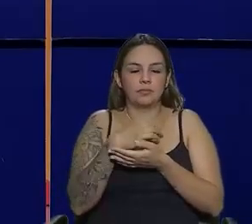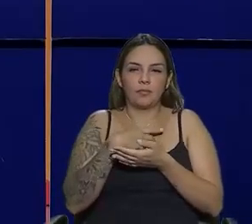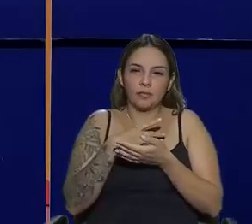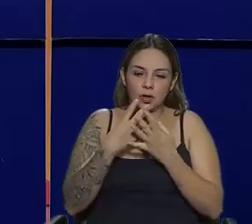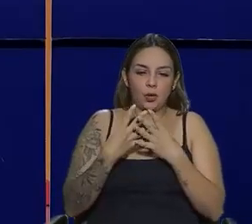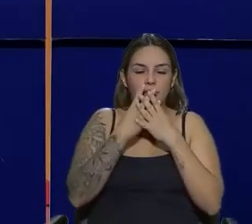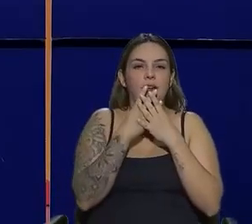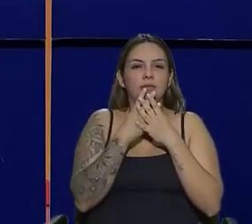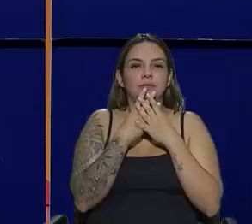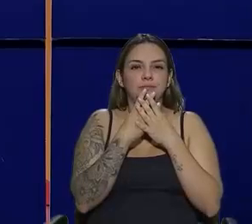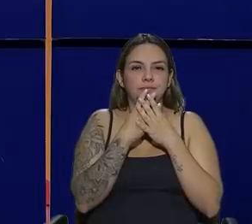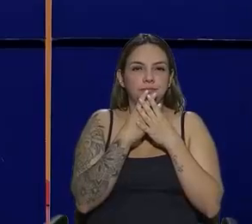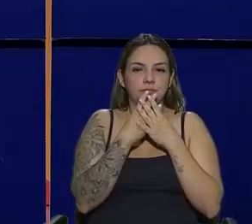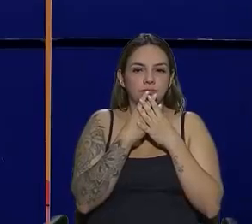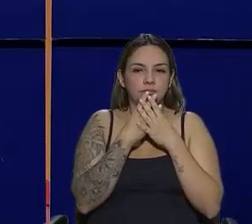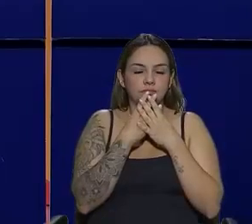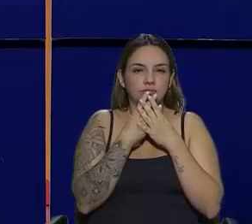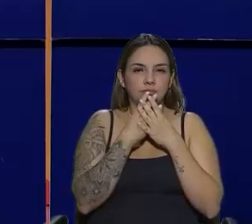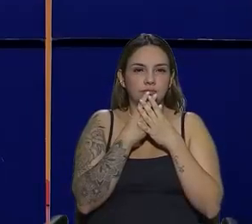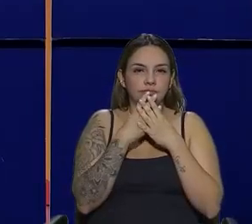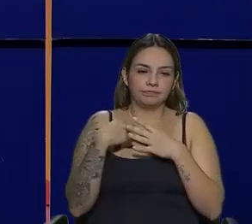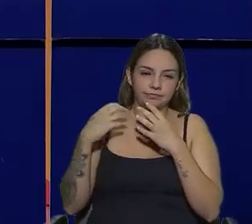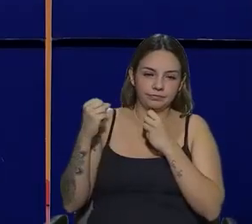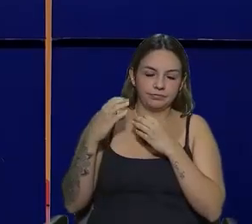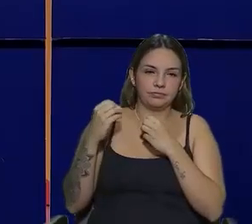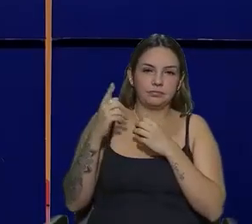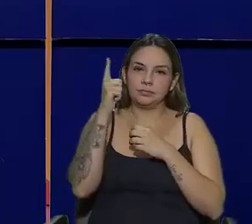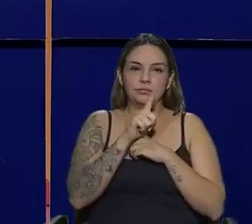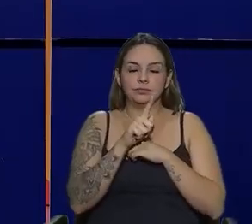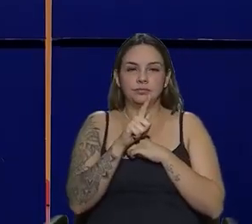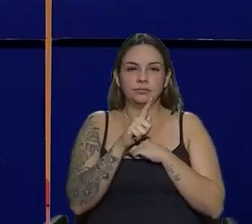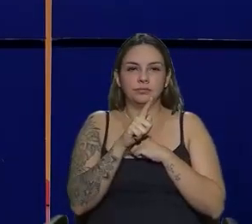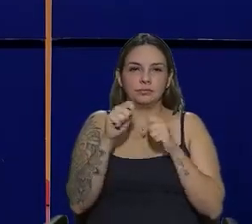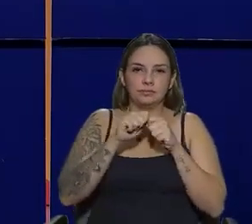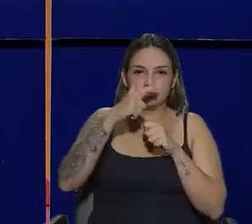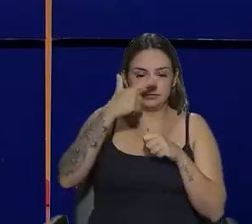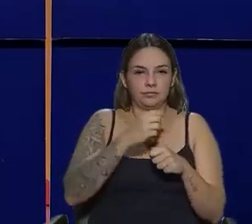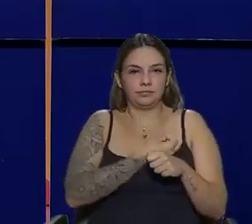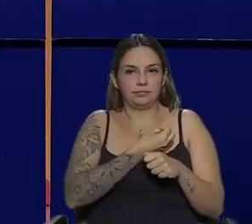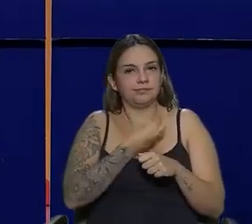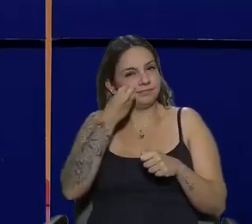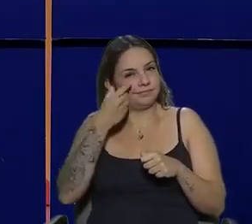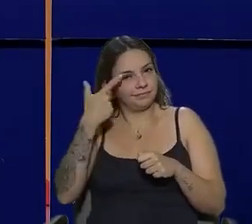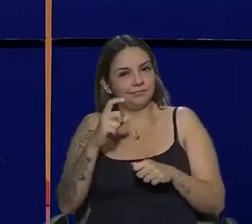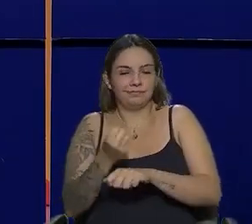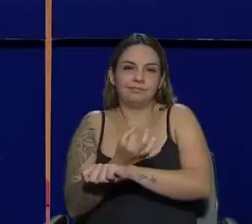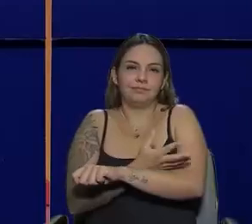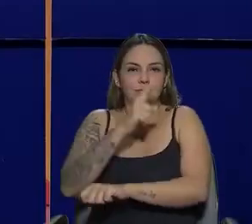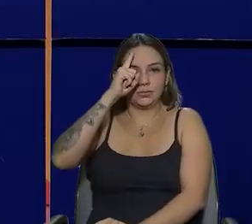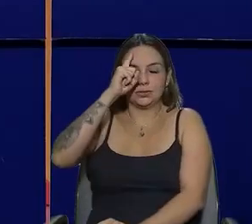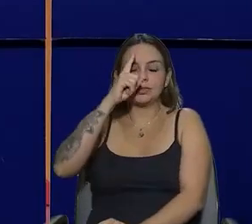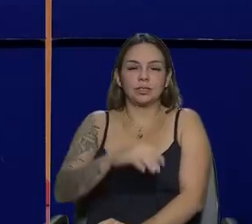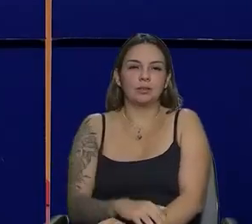me confessava. Então, eles foram me ensinando a eu conseguir reviver, reexperimentar aquelas emoções